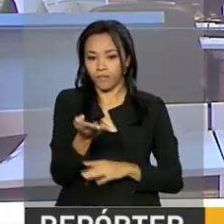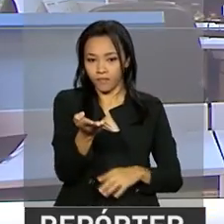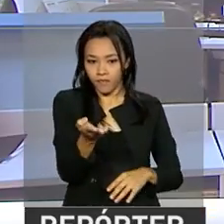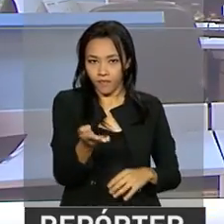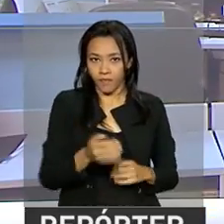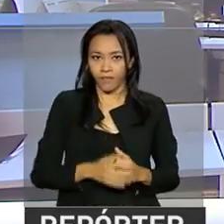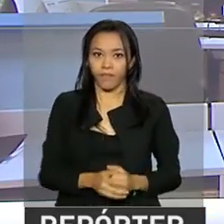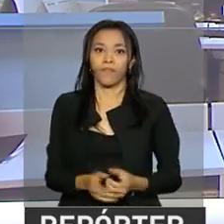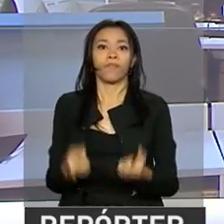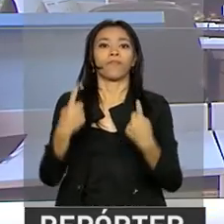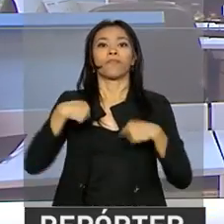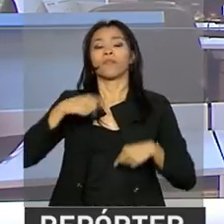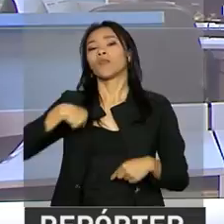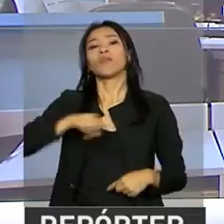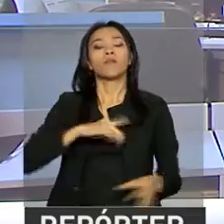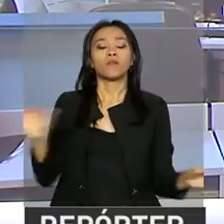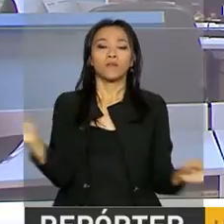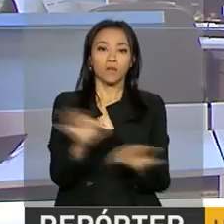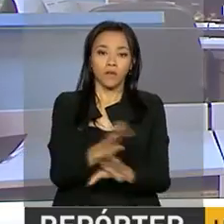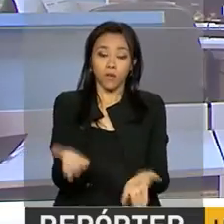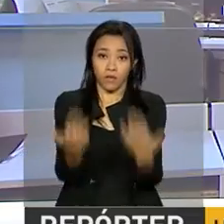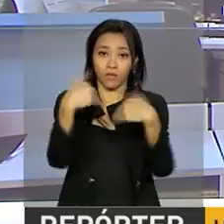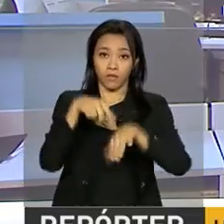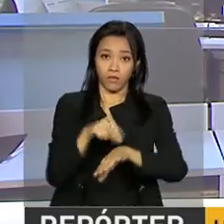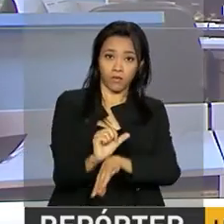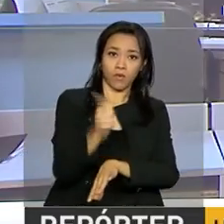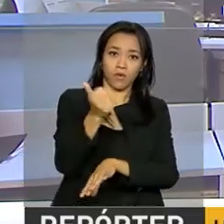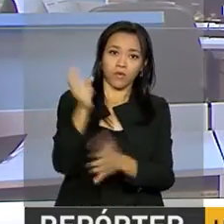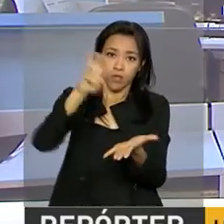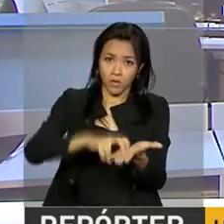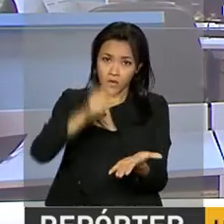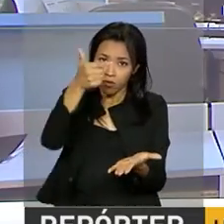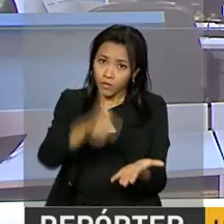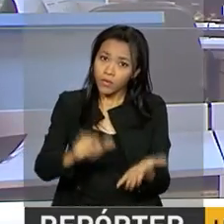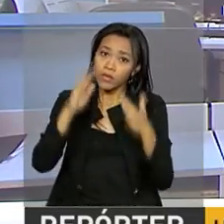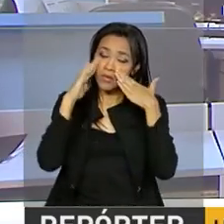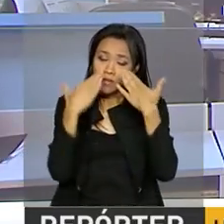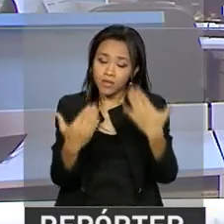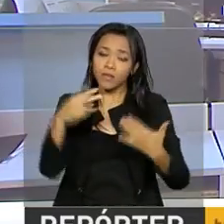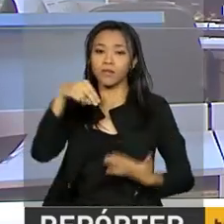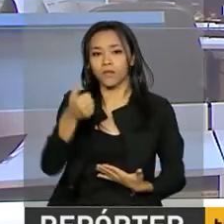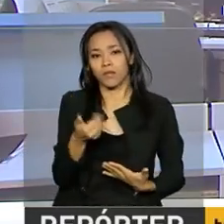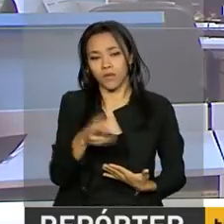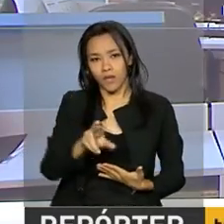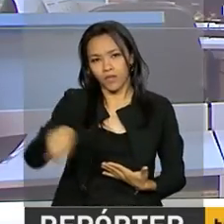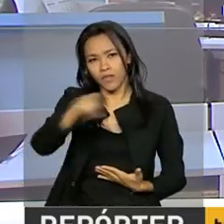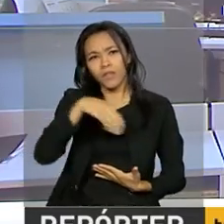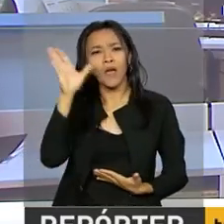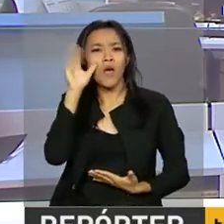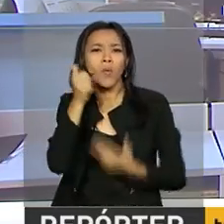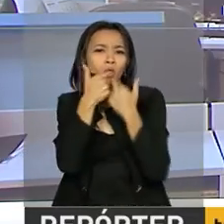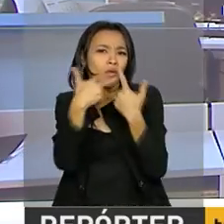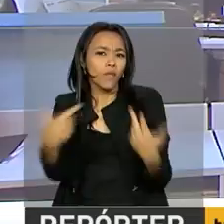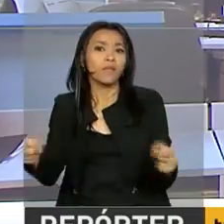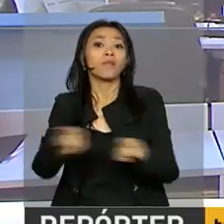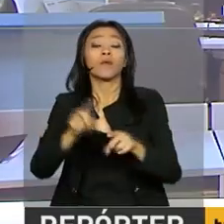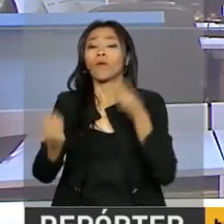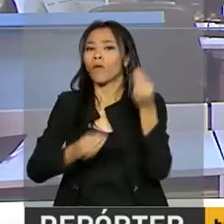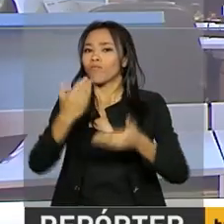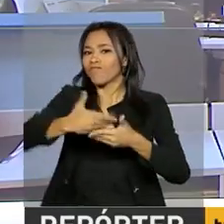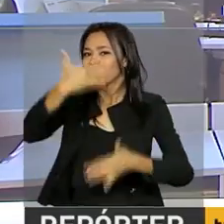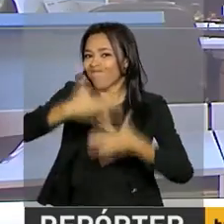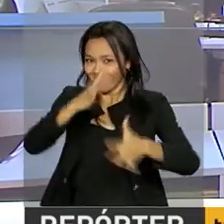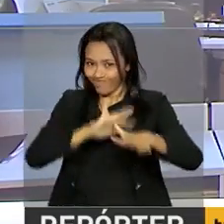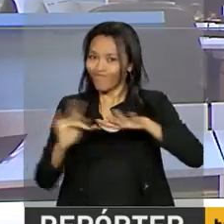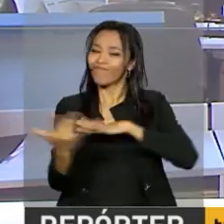rais.gov.br. E nós ficamos por aqui, voltamos às 11 da manhã na próxima edição do Repórter NBR. Acompanhe as novidades também em